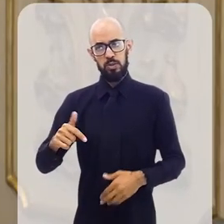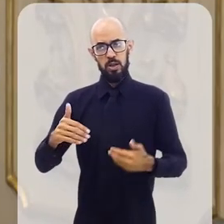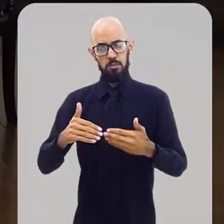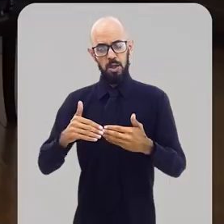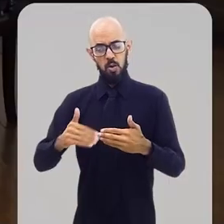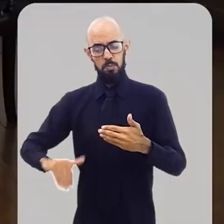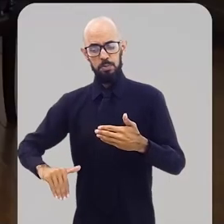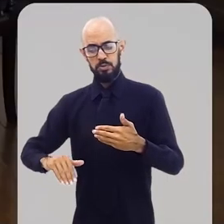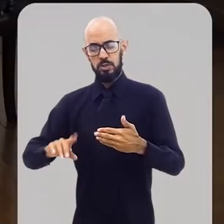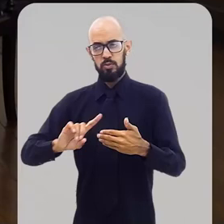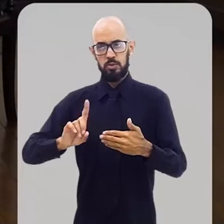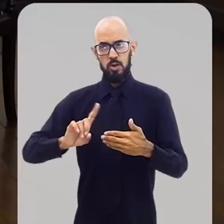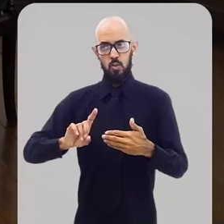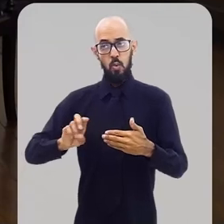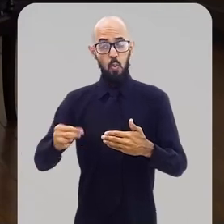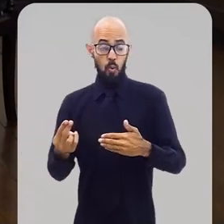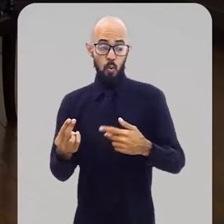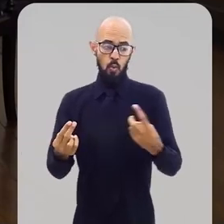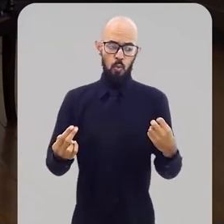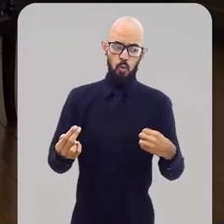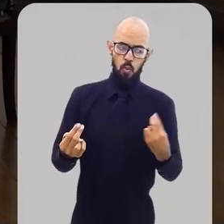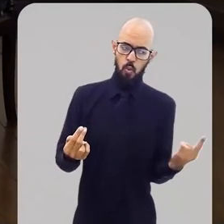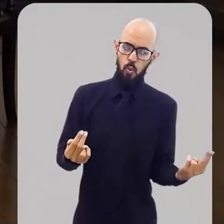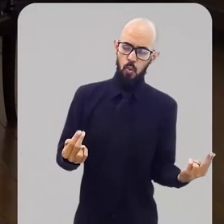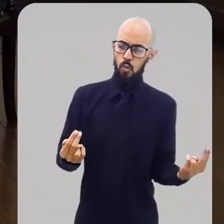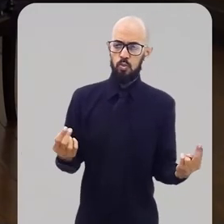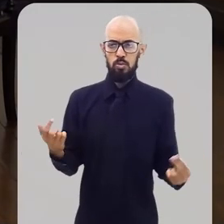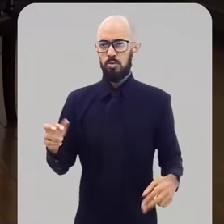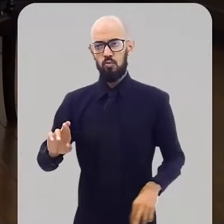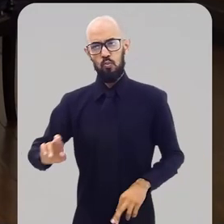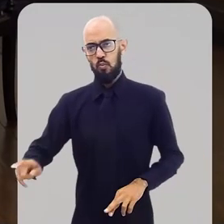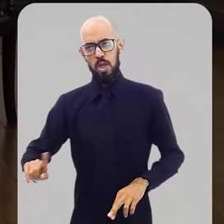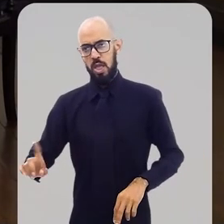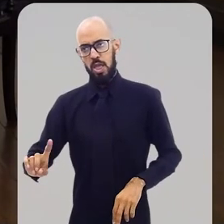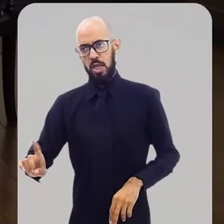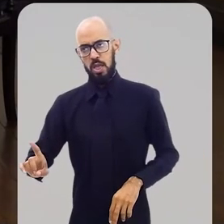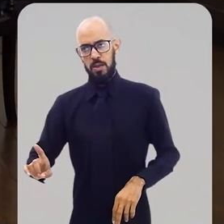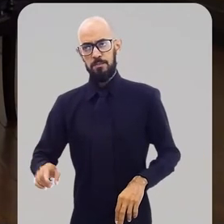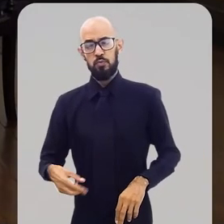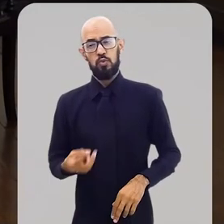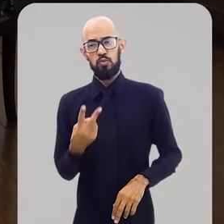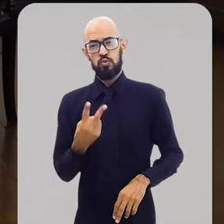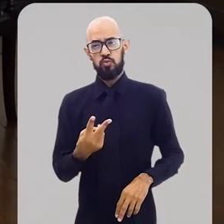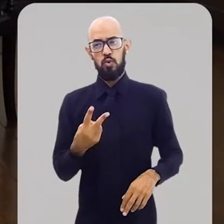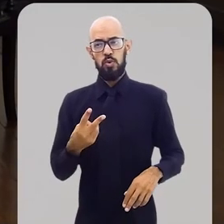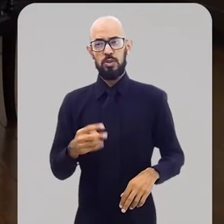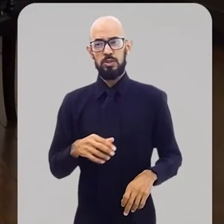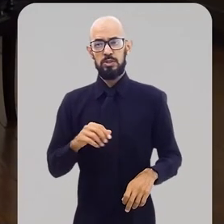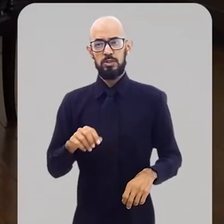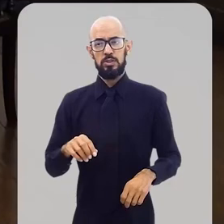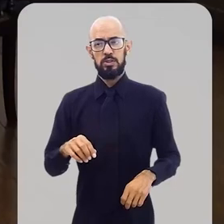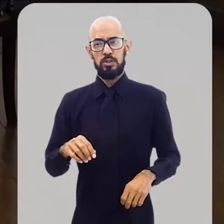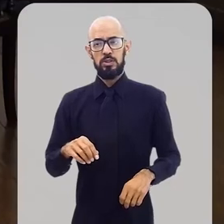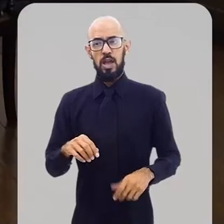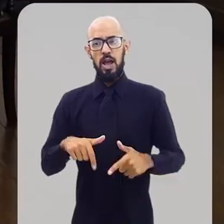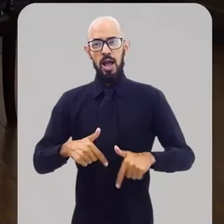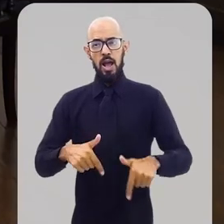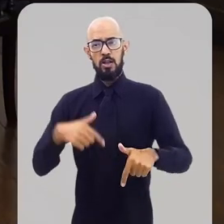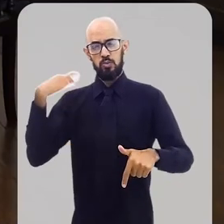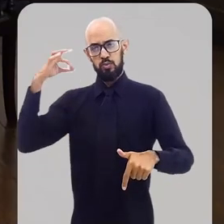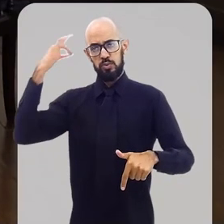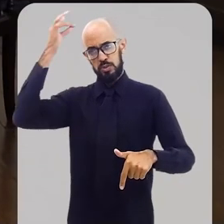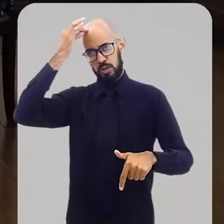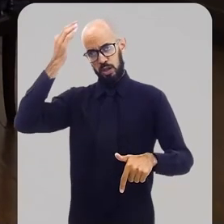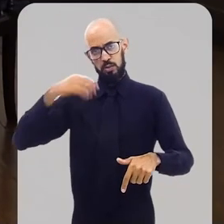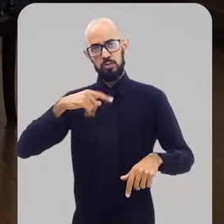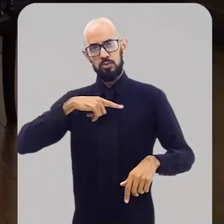oposição entre Los sacramentos ou Isto ou Aquilo não é é o os dois sacramentos o colocando o